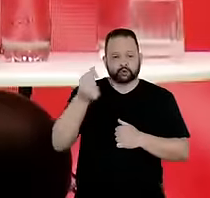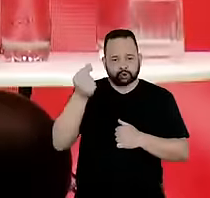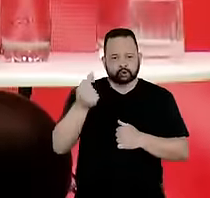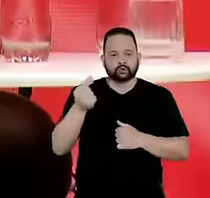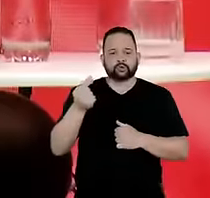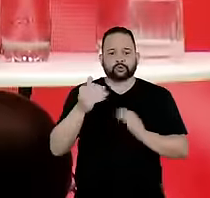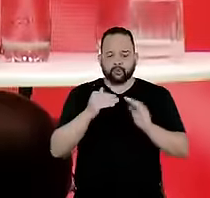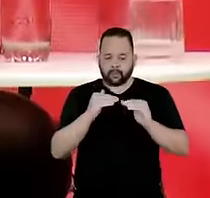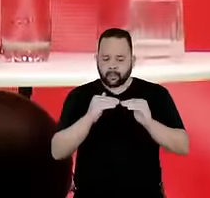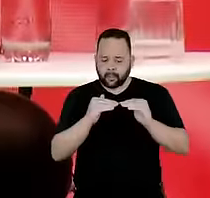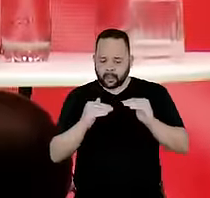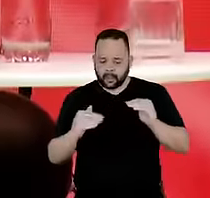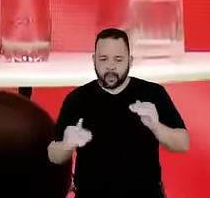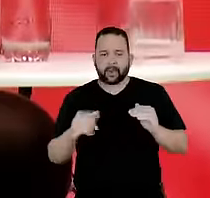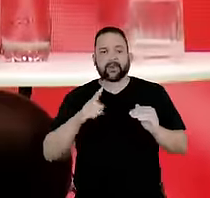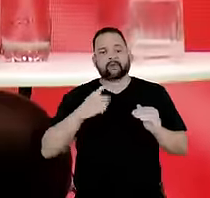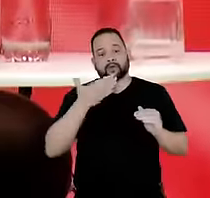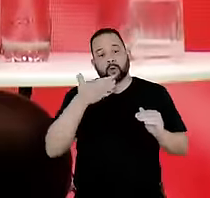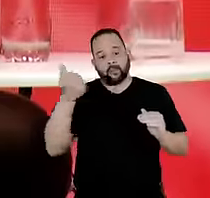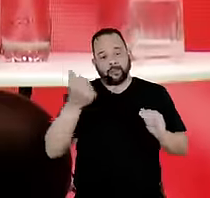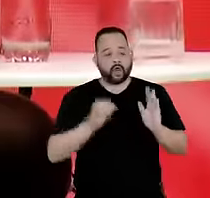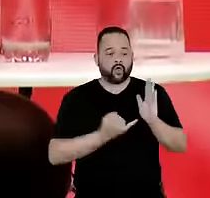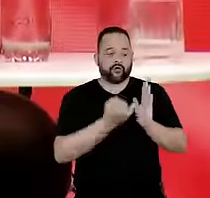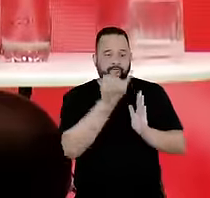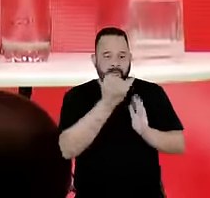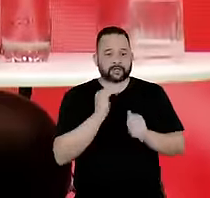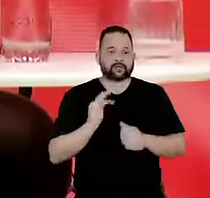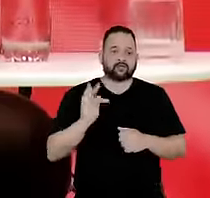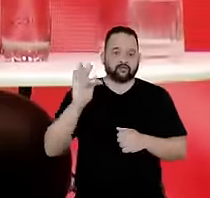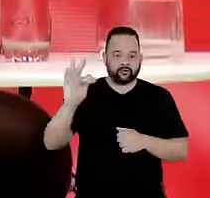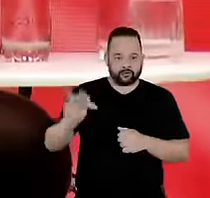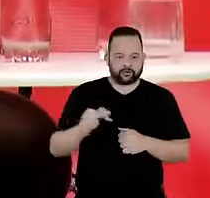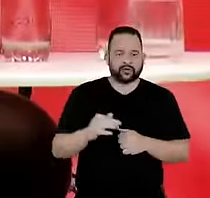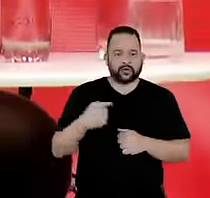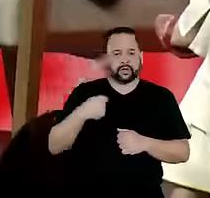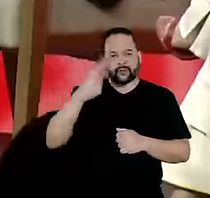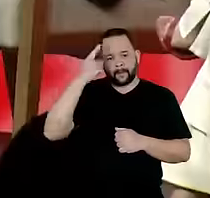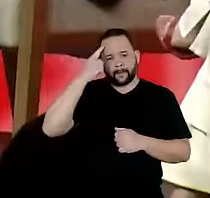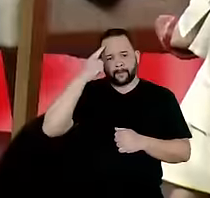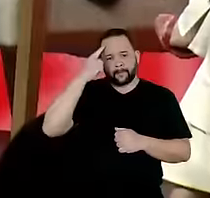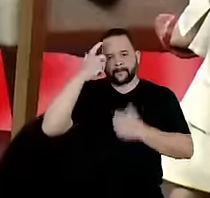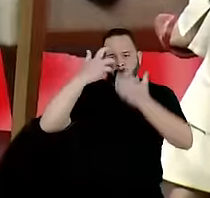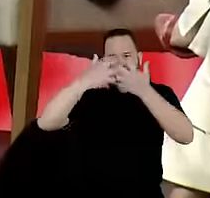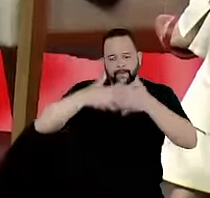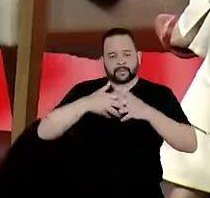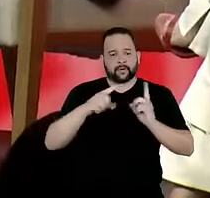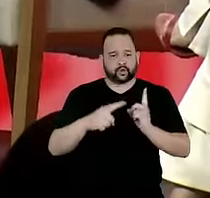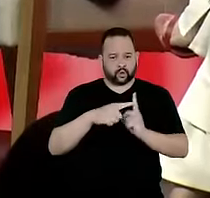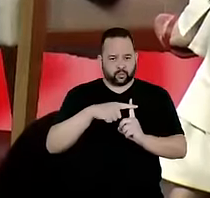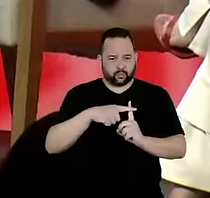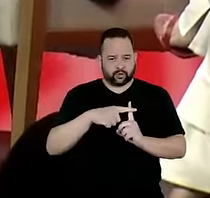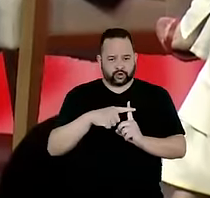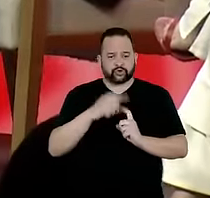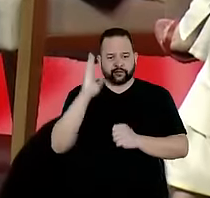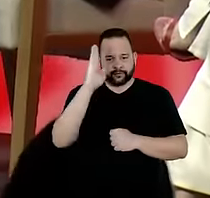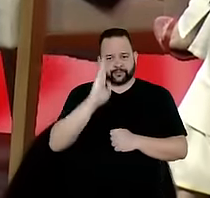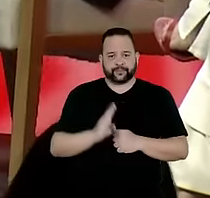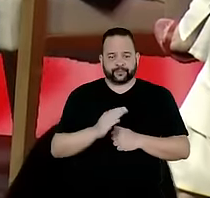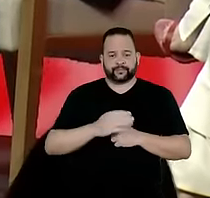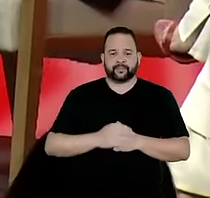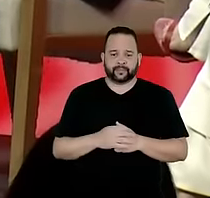prêmios de risco mais baixo então a gente é com o Brasil embora acreditando que a taxa terminal é mais